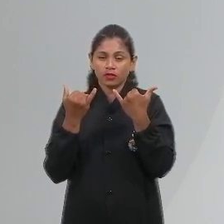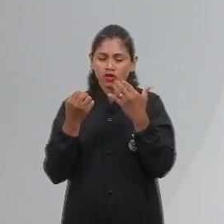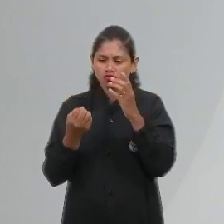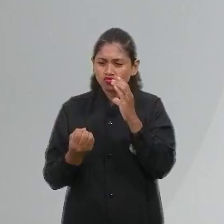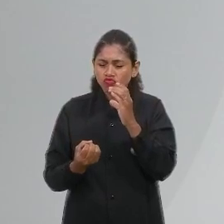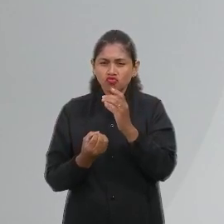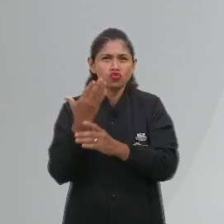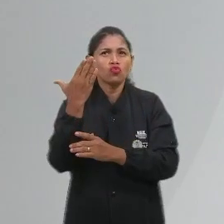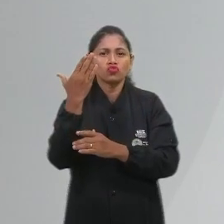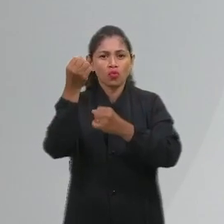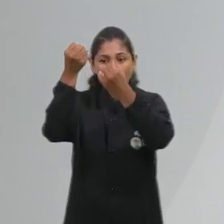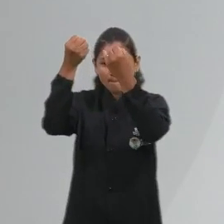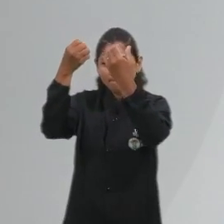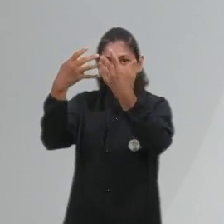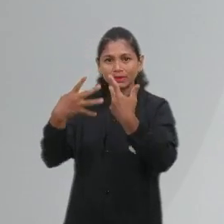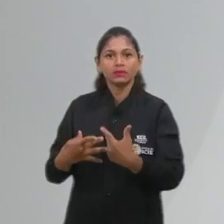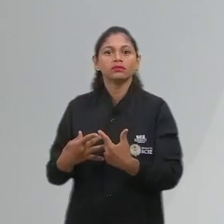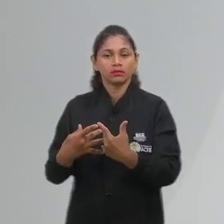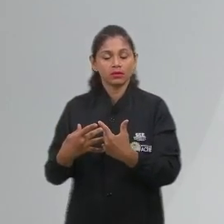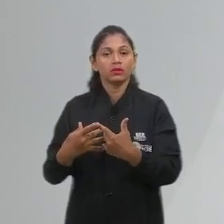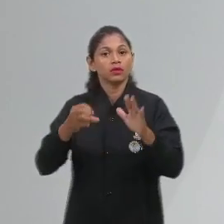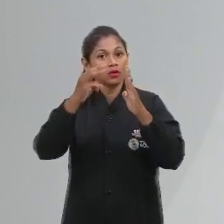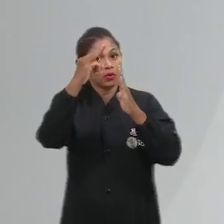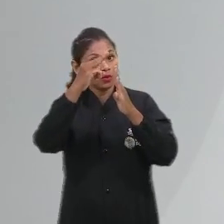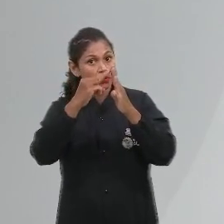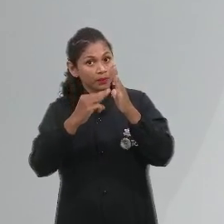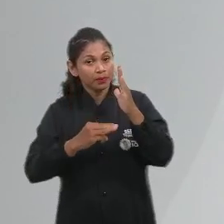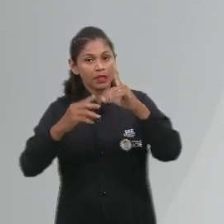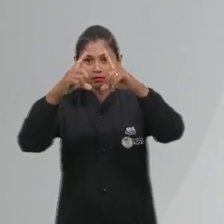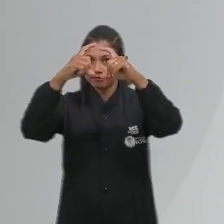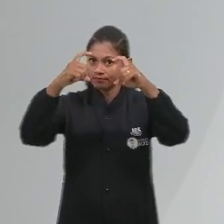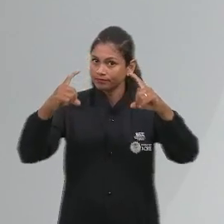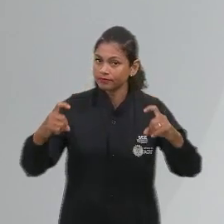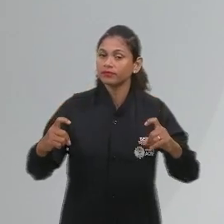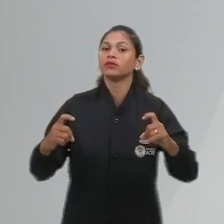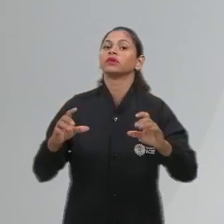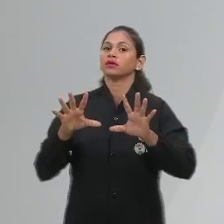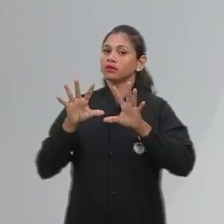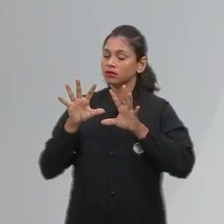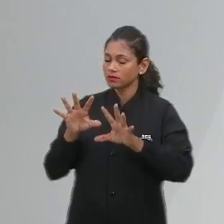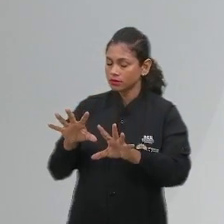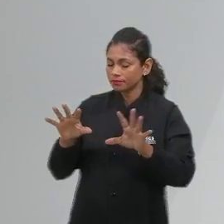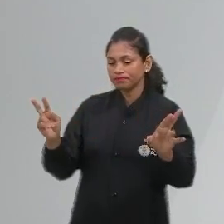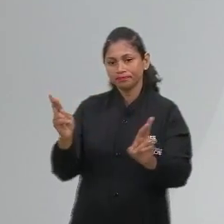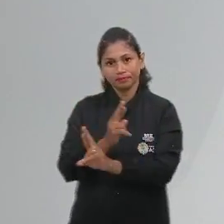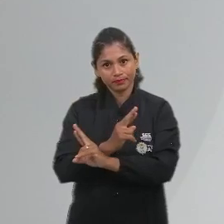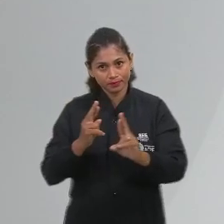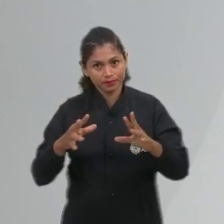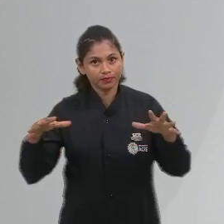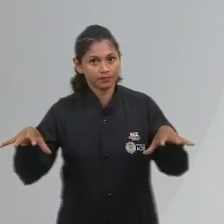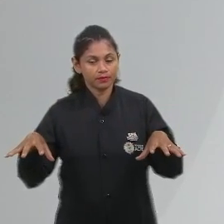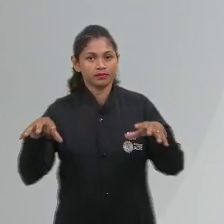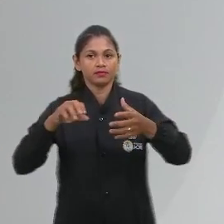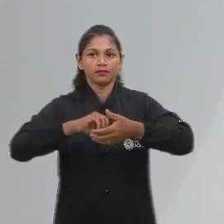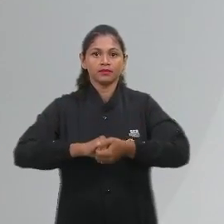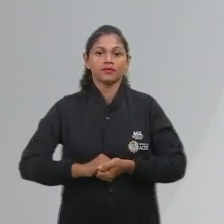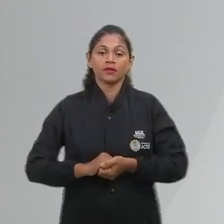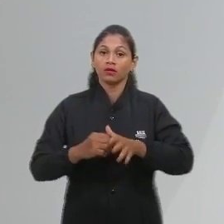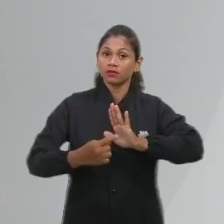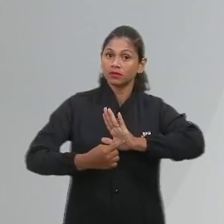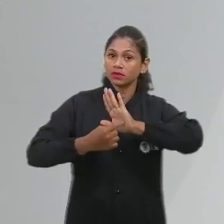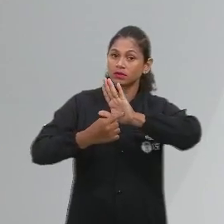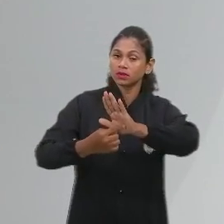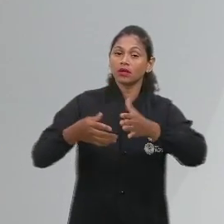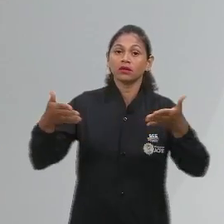explicação. Então, o método científico, ele tem a ver com tudo isso. Eu vou começar a apresentar agora para vocês em